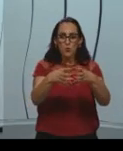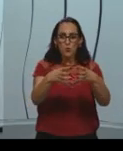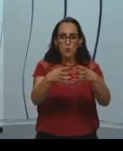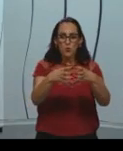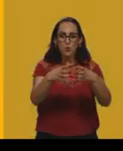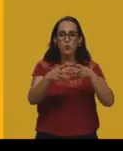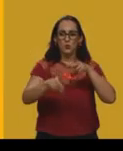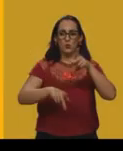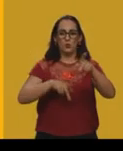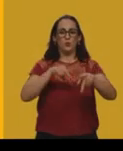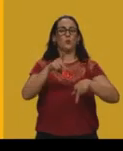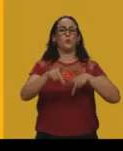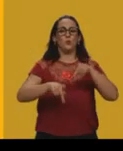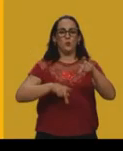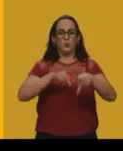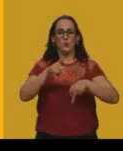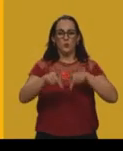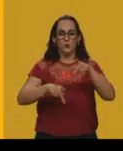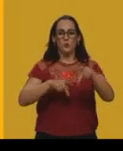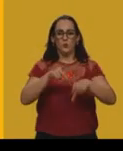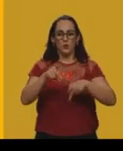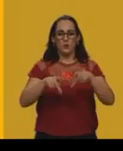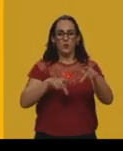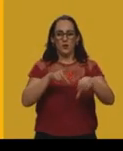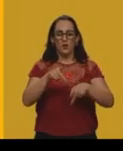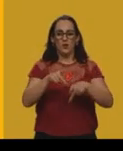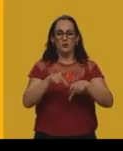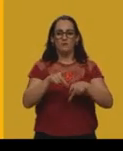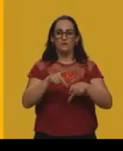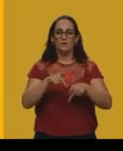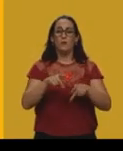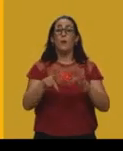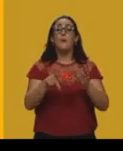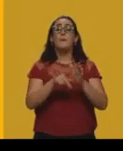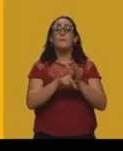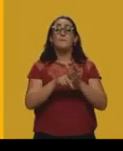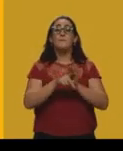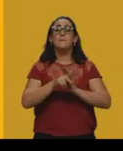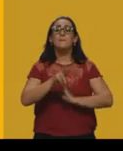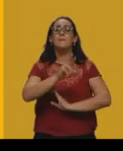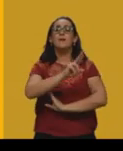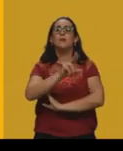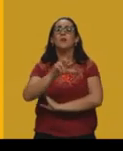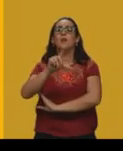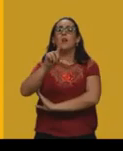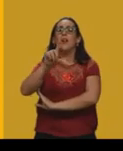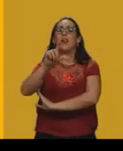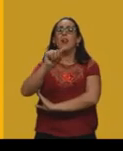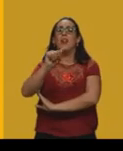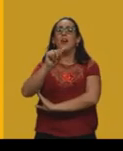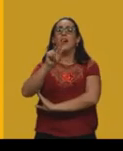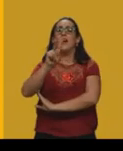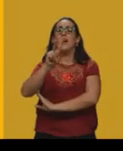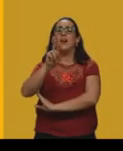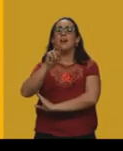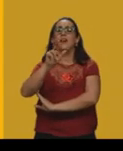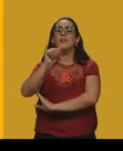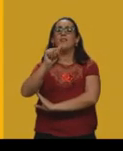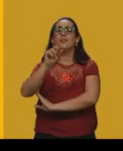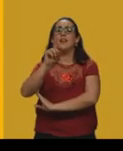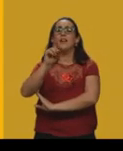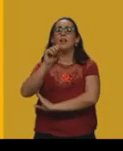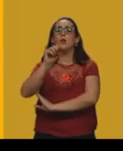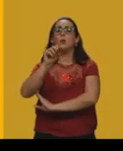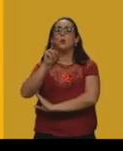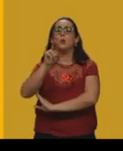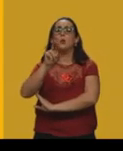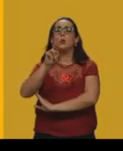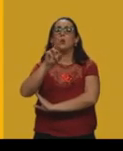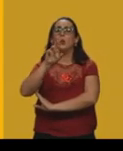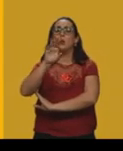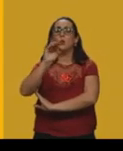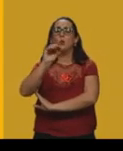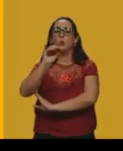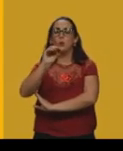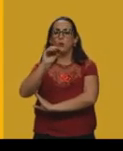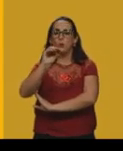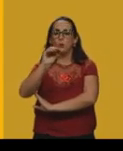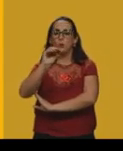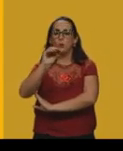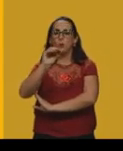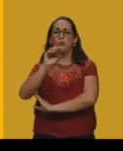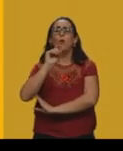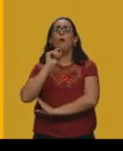mencionar, são os chamados lavradores de cana obrigada. O que isso quer dizer? É que eles